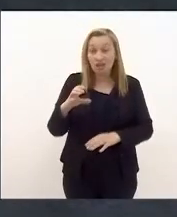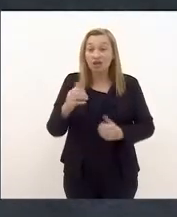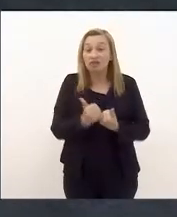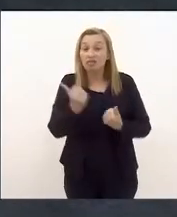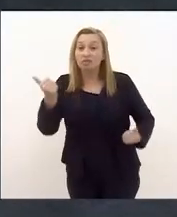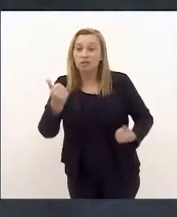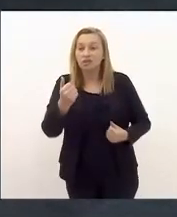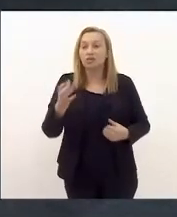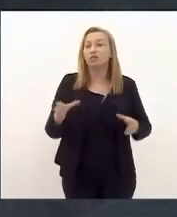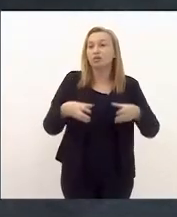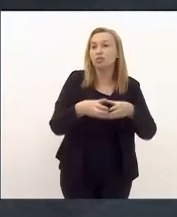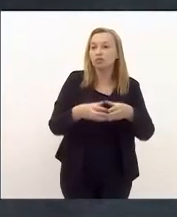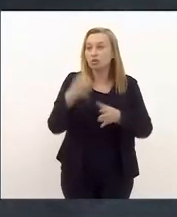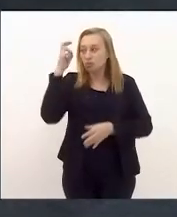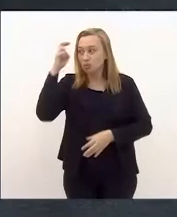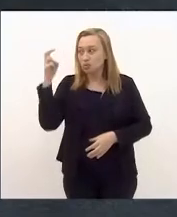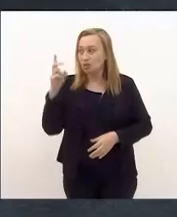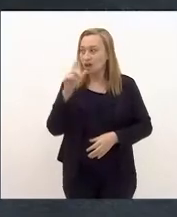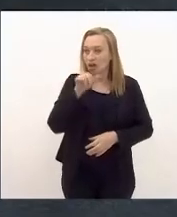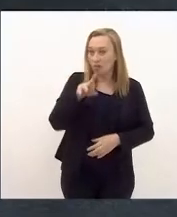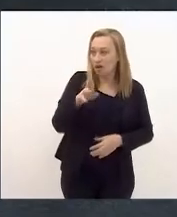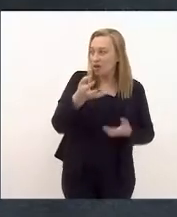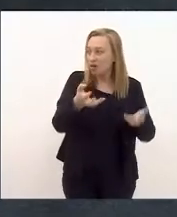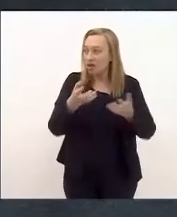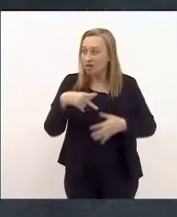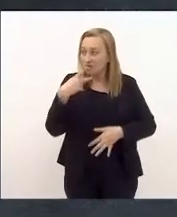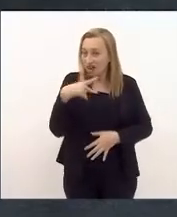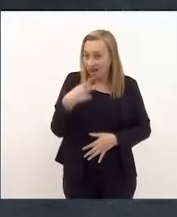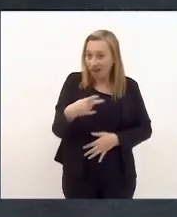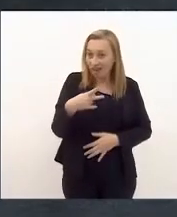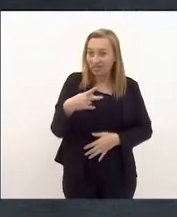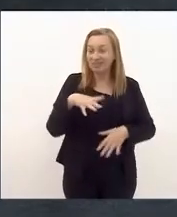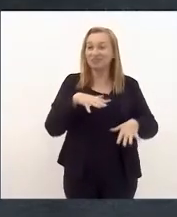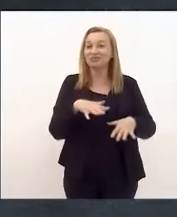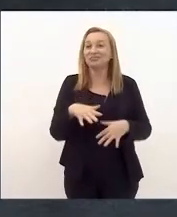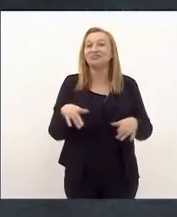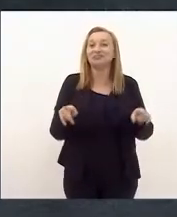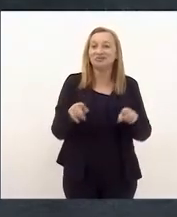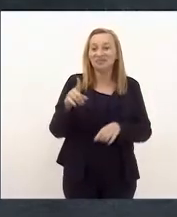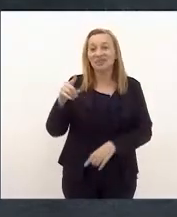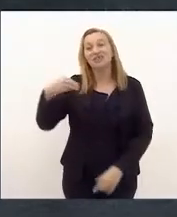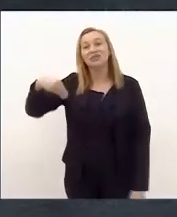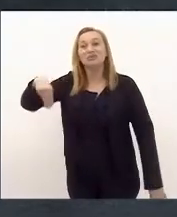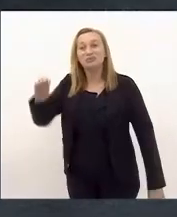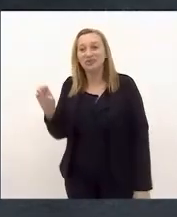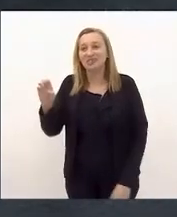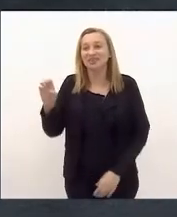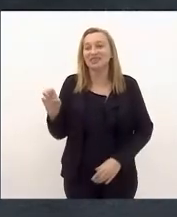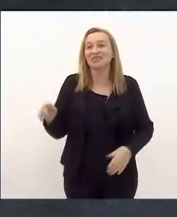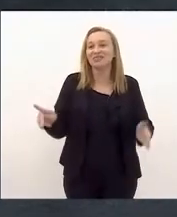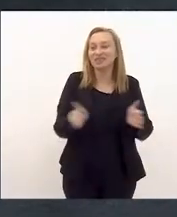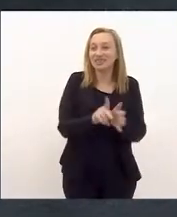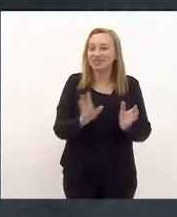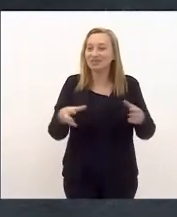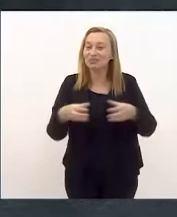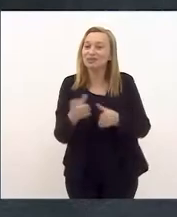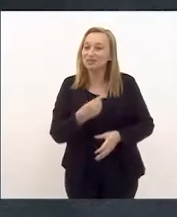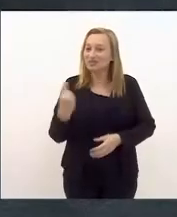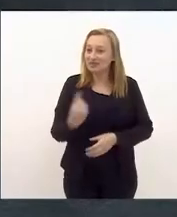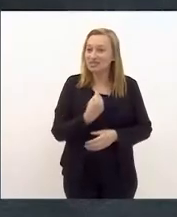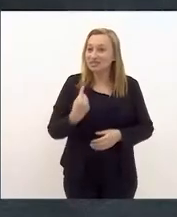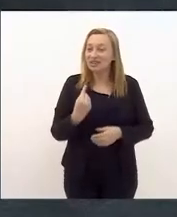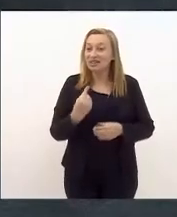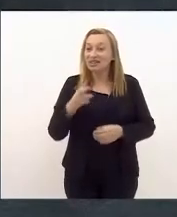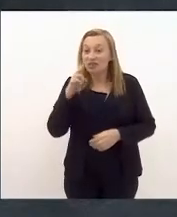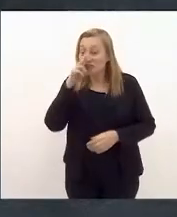Cultura ao lado do Eliomar, eu também quero me manifestar, o Mink agora há pouco se manifestou, também é membro da nossa comissão, porque tem um simbolismo muito forte esse